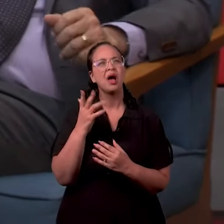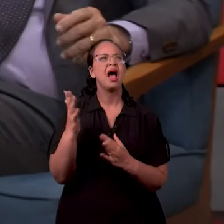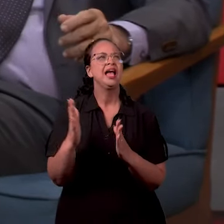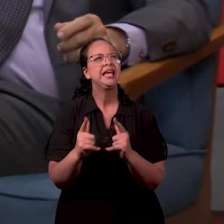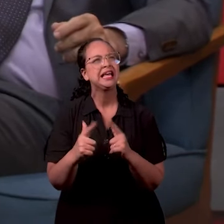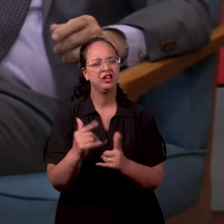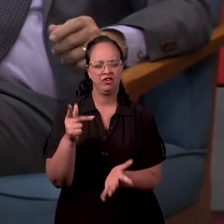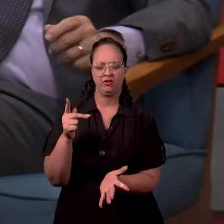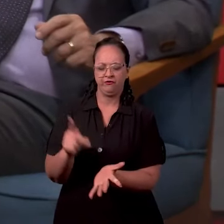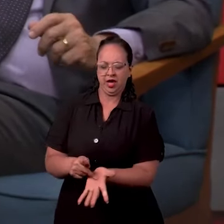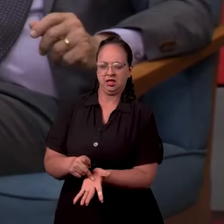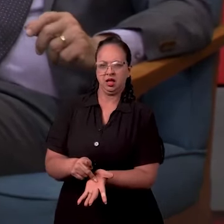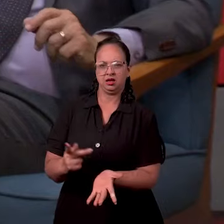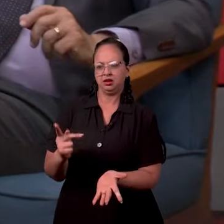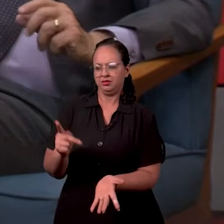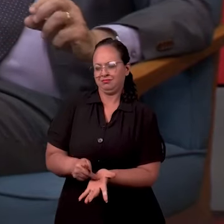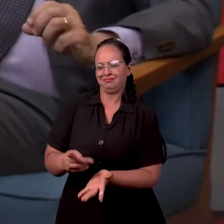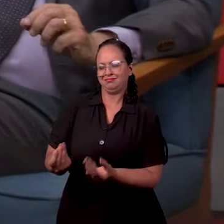verdadeira, alguns irmãos dizem assim,